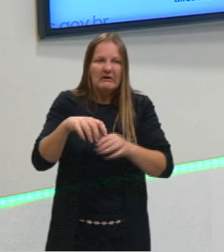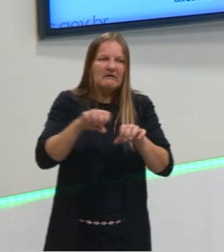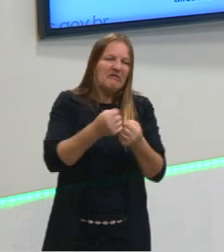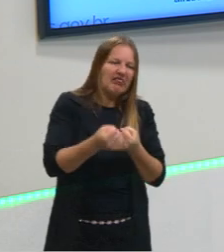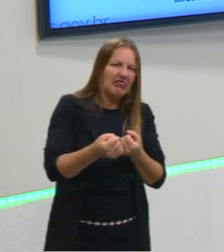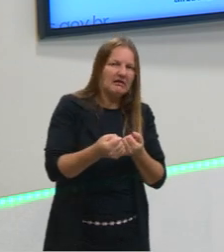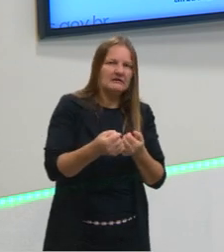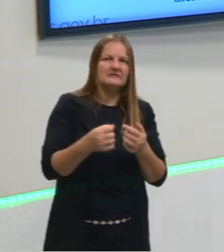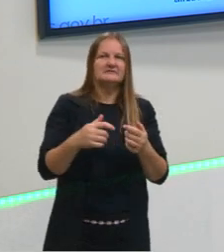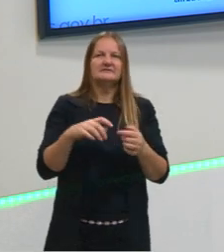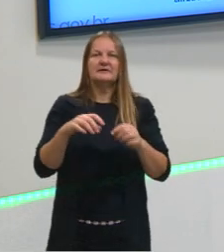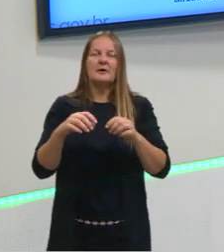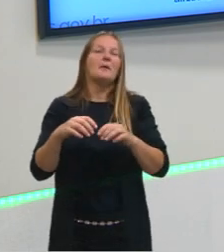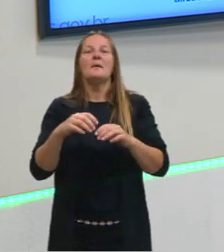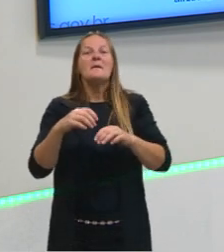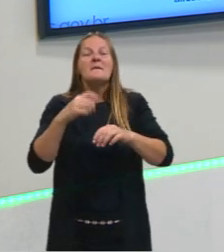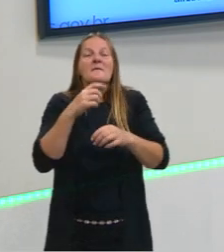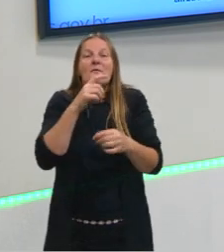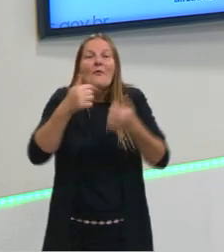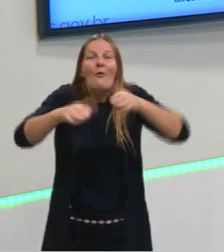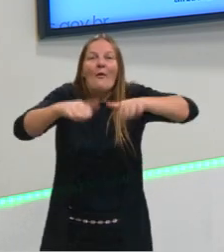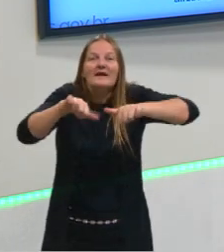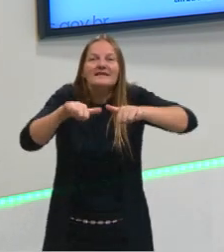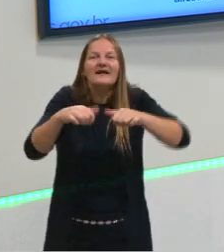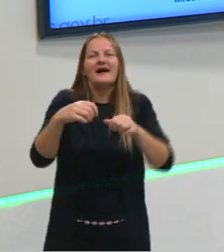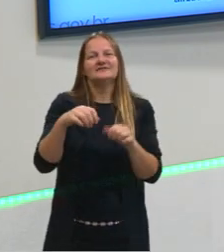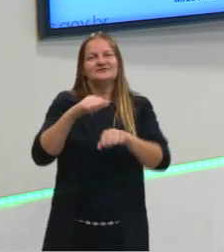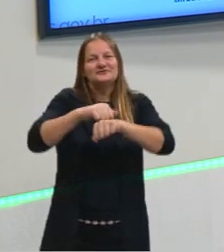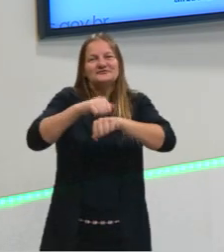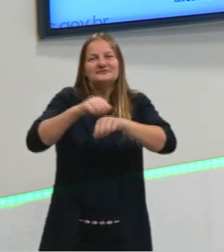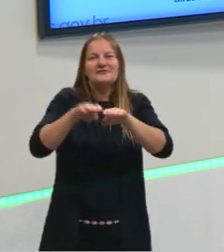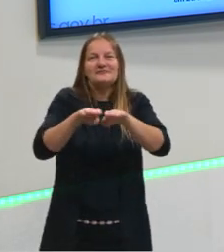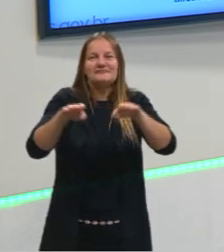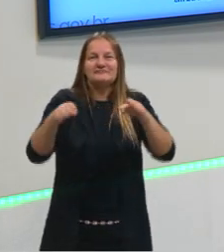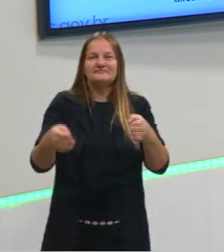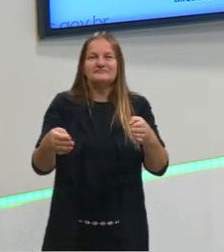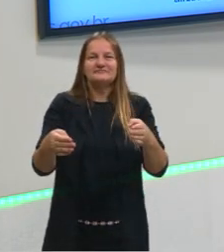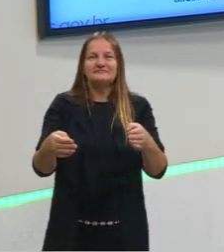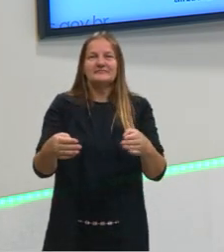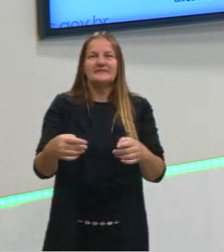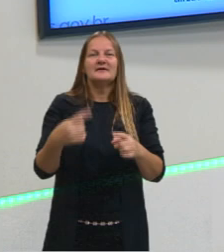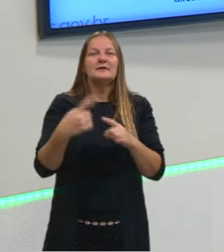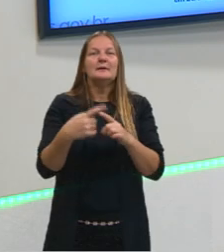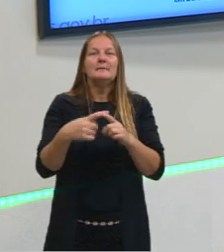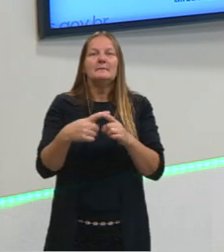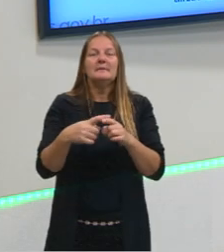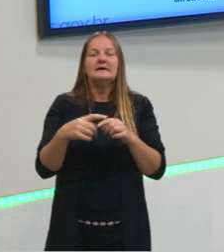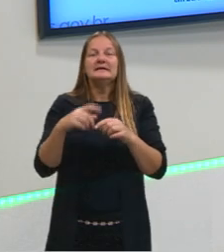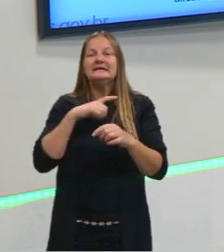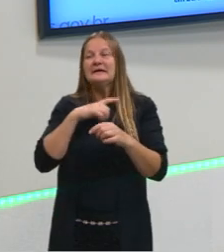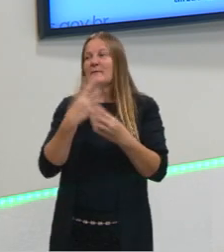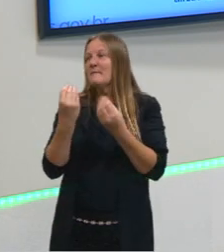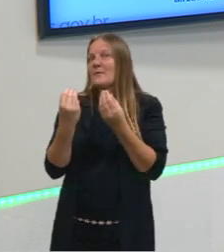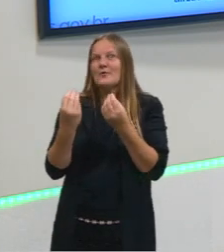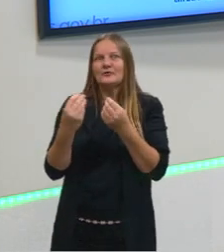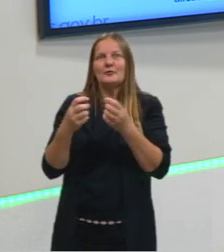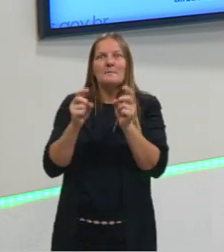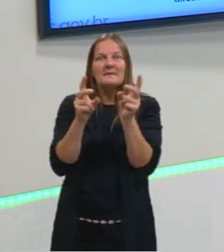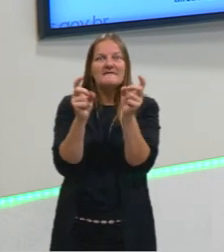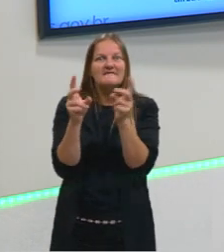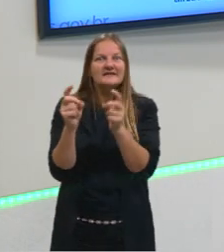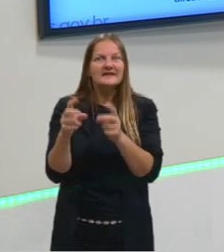que José aqui não é que os móveis não tem qualidade não é que eles vão se estragar rapidamente é que eles são móveis